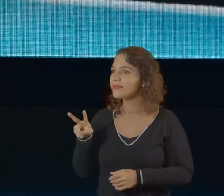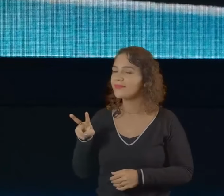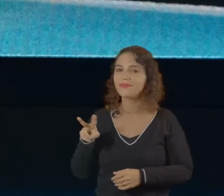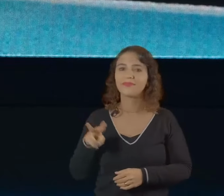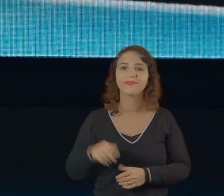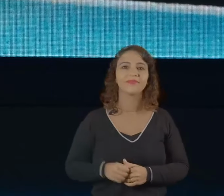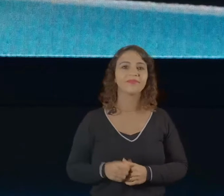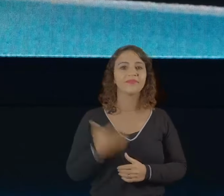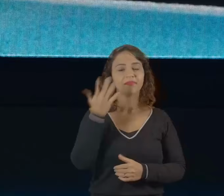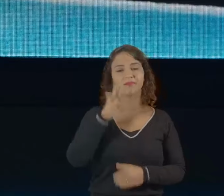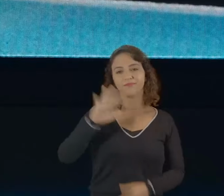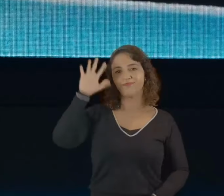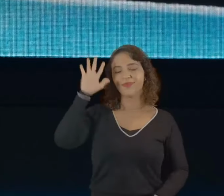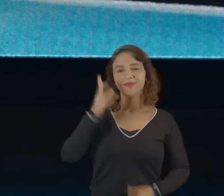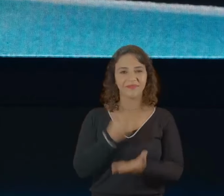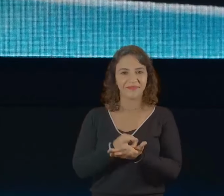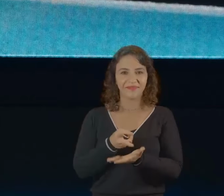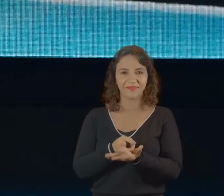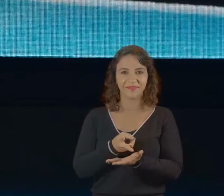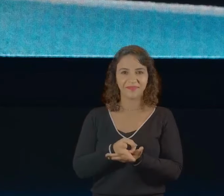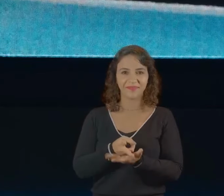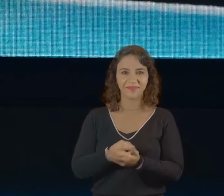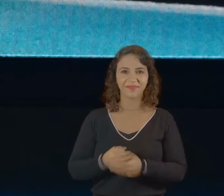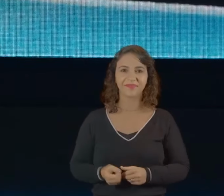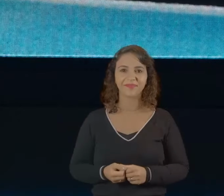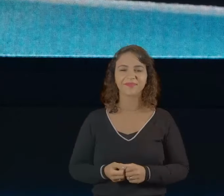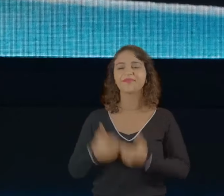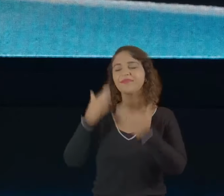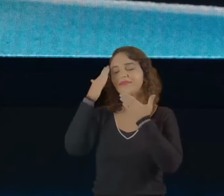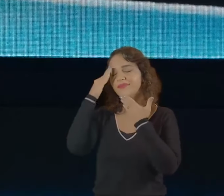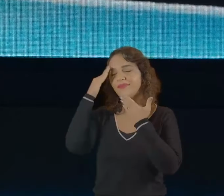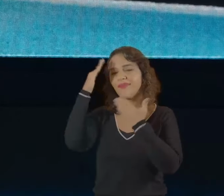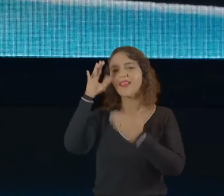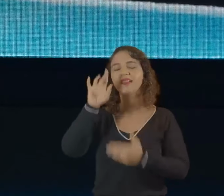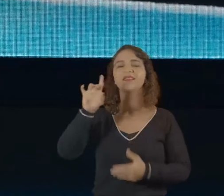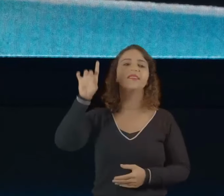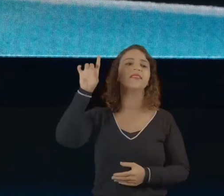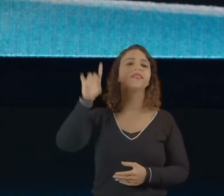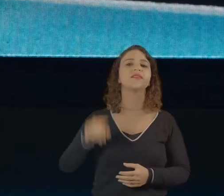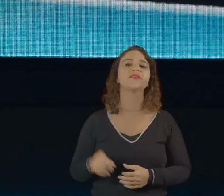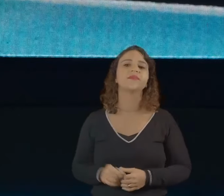Fique com a mão levantada. Graças a Deus aqui. Graças a Deus ali também.